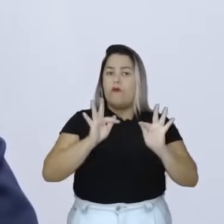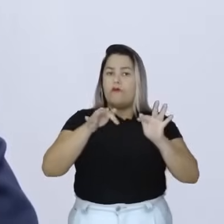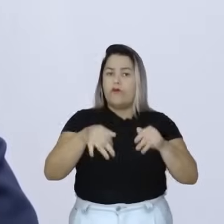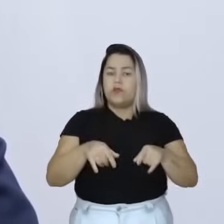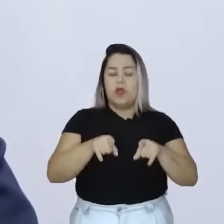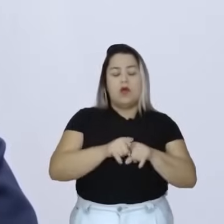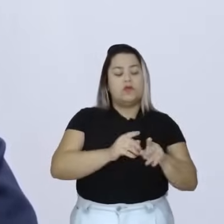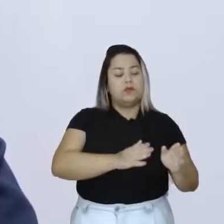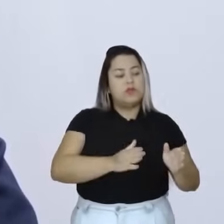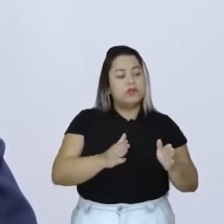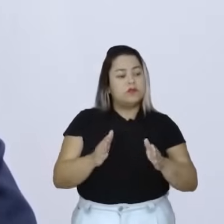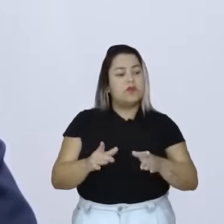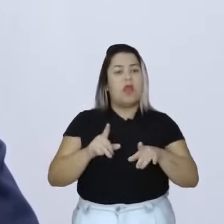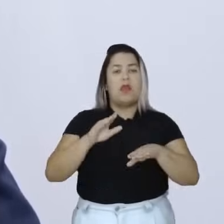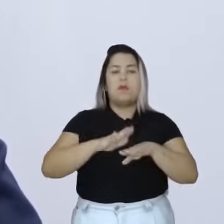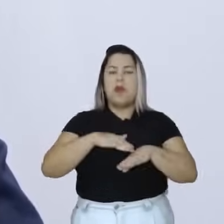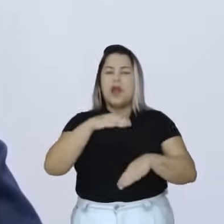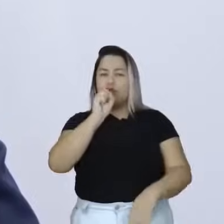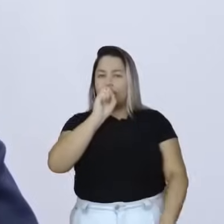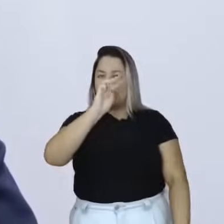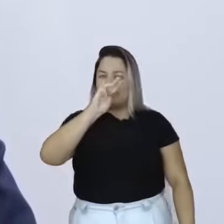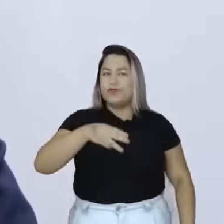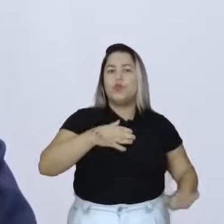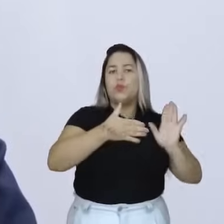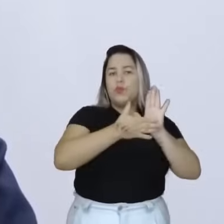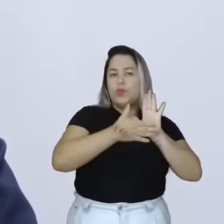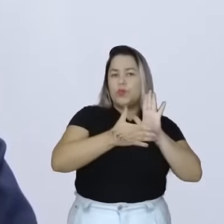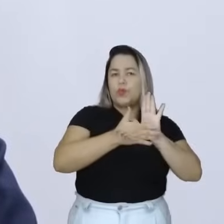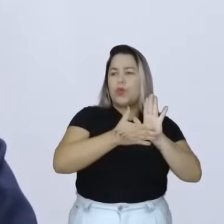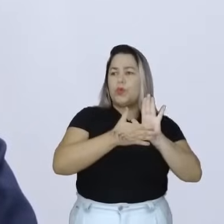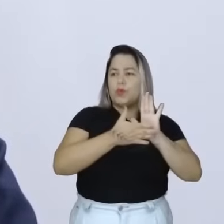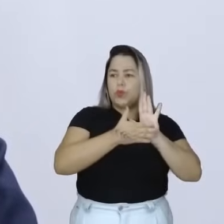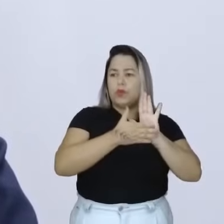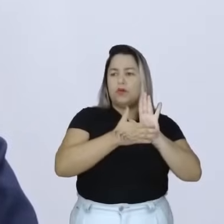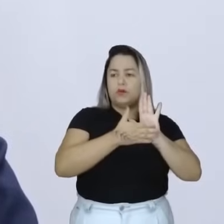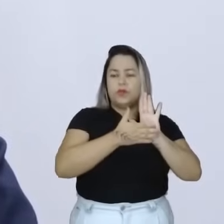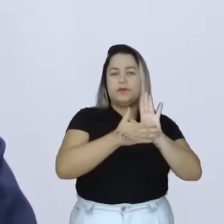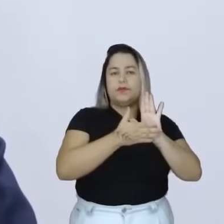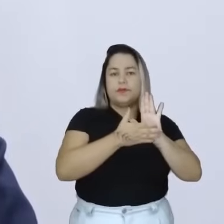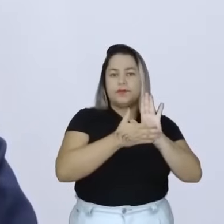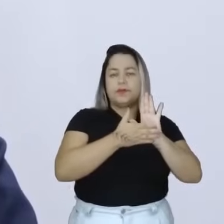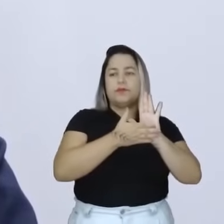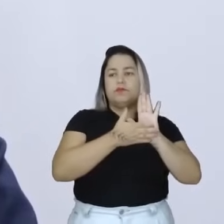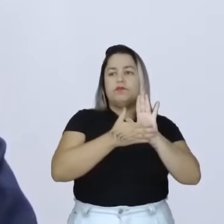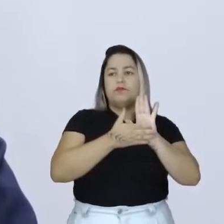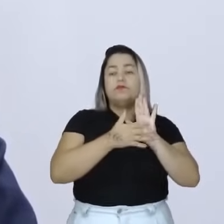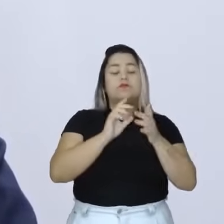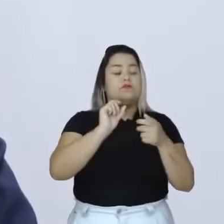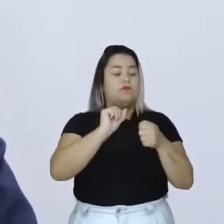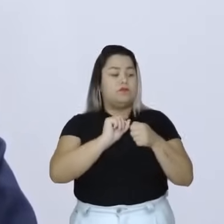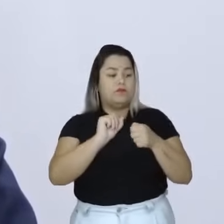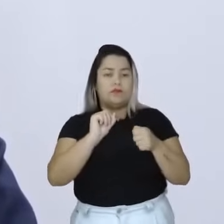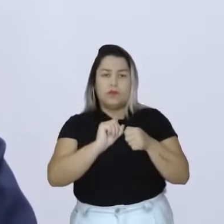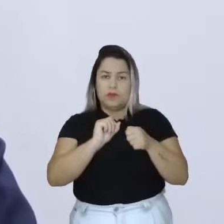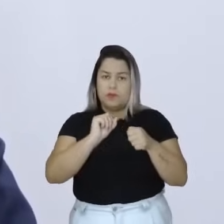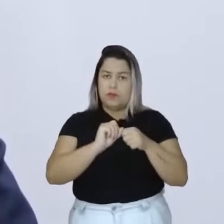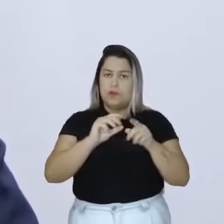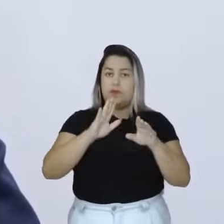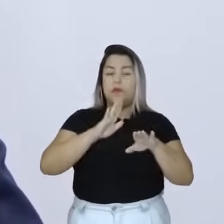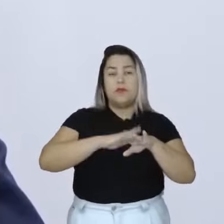do processo, mais de 8 mil propostas foram feitas e mais